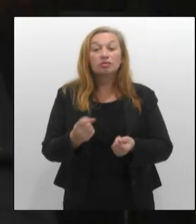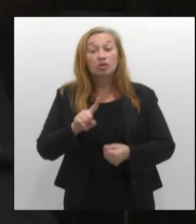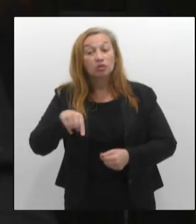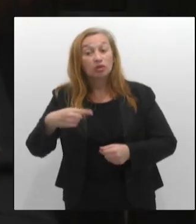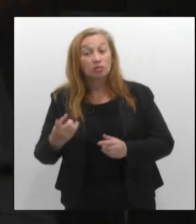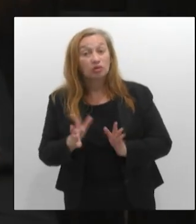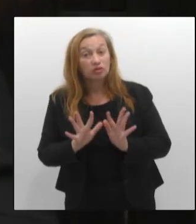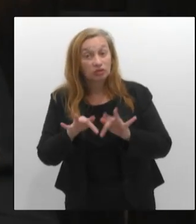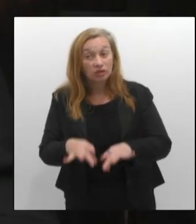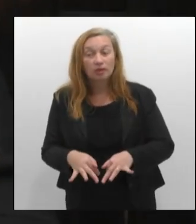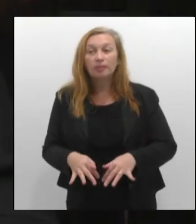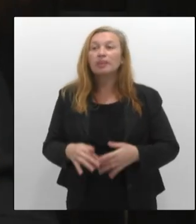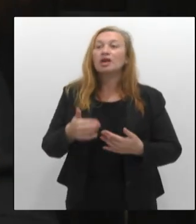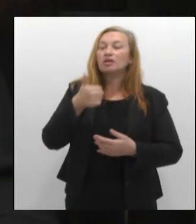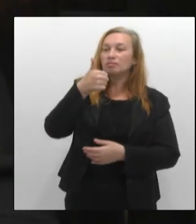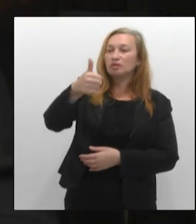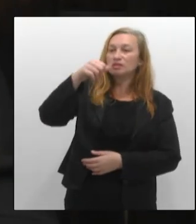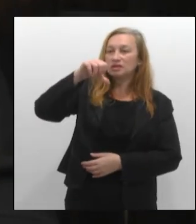Em